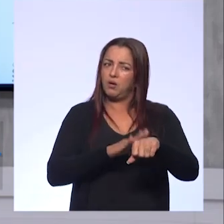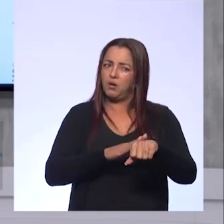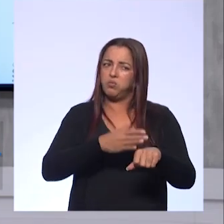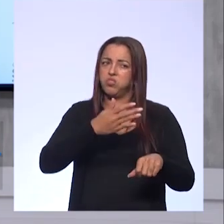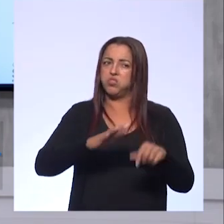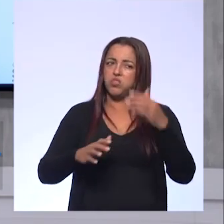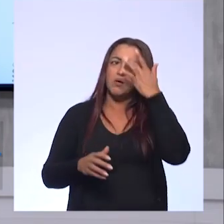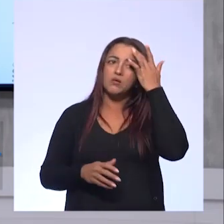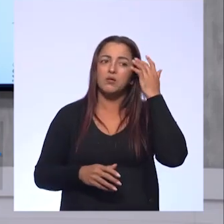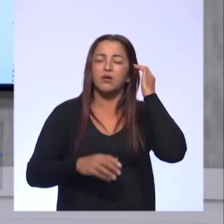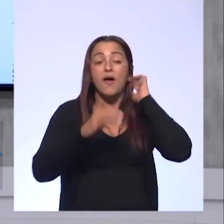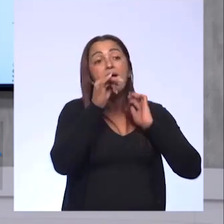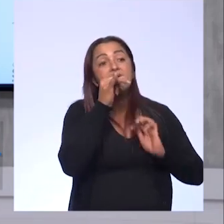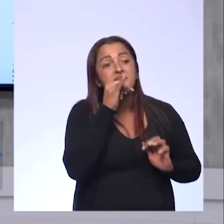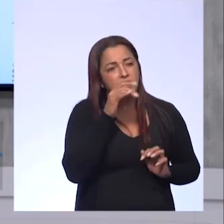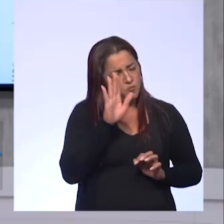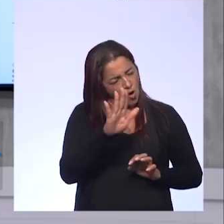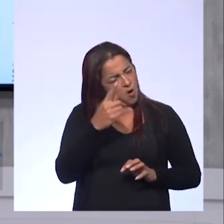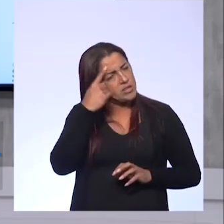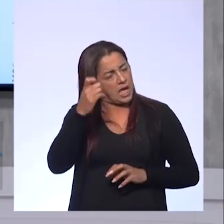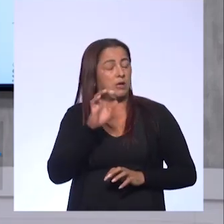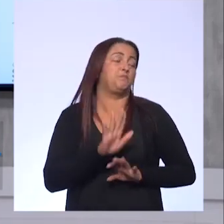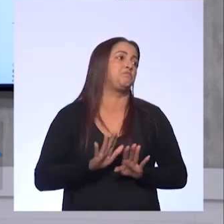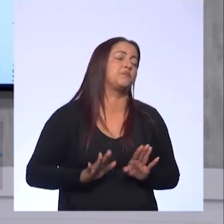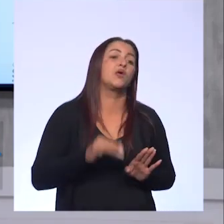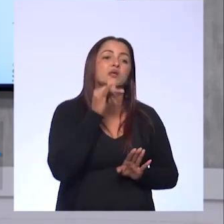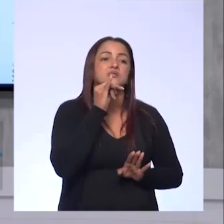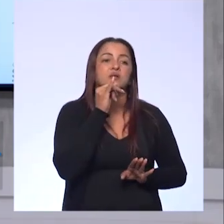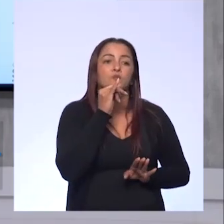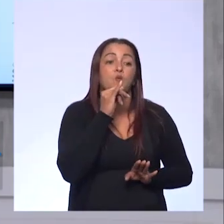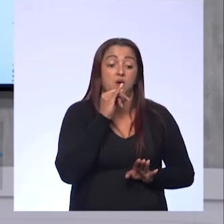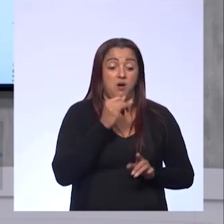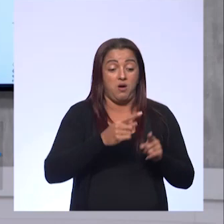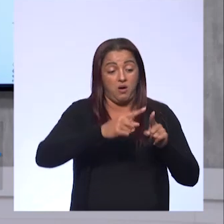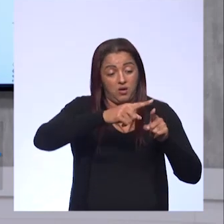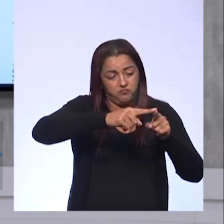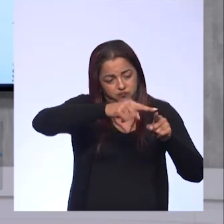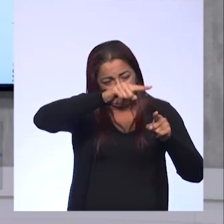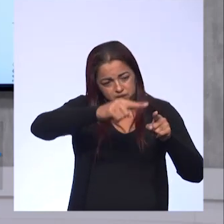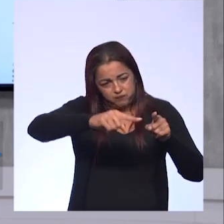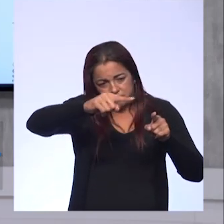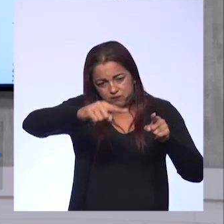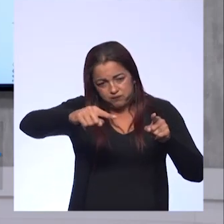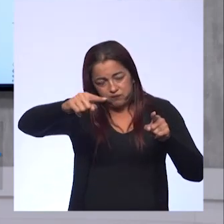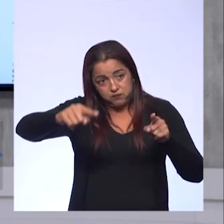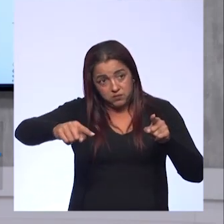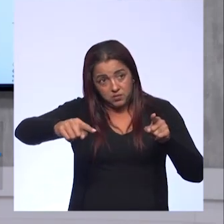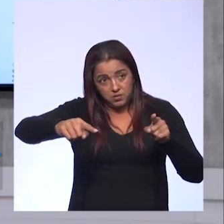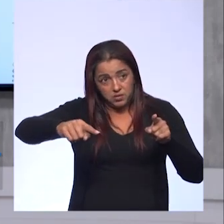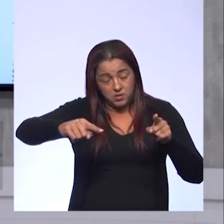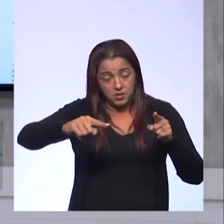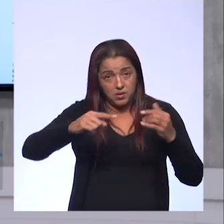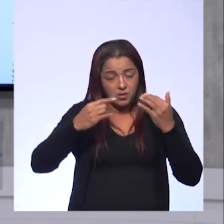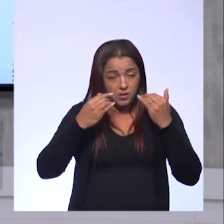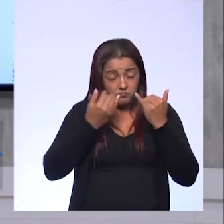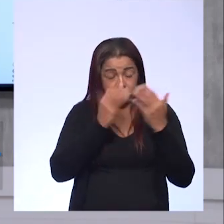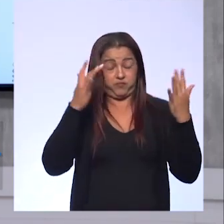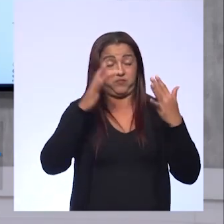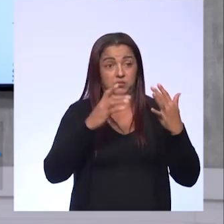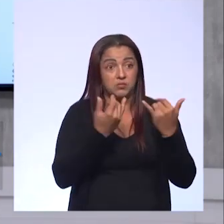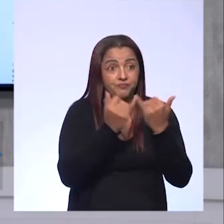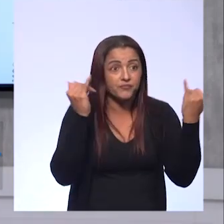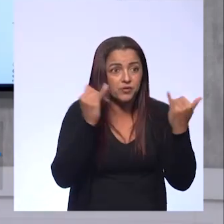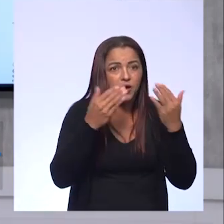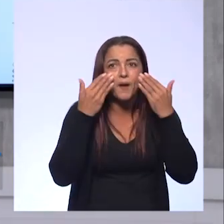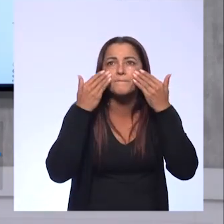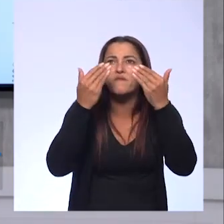só para você ter uma ideia só para você ter uma ideia as ondas eletromagnéticas por exemplo a luz que nosso enxergando nós enxergamos luz